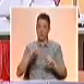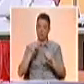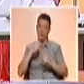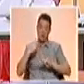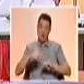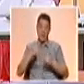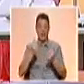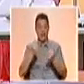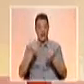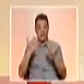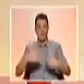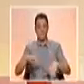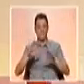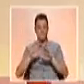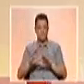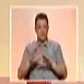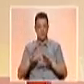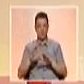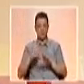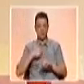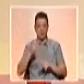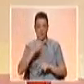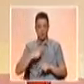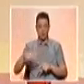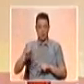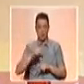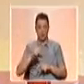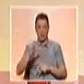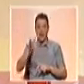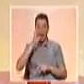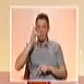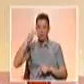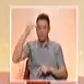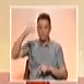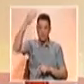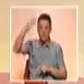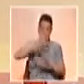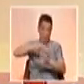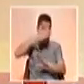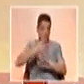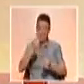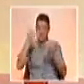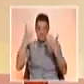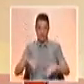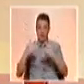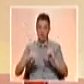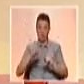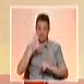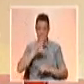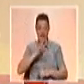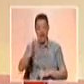É caro, mas nós não termos água no futuro vai-nos sair muito mais caro. Portanto, esse é o